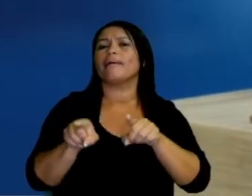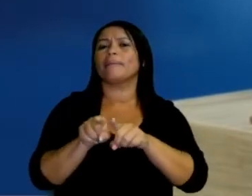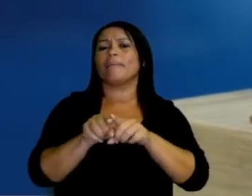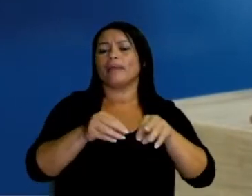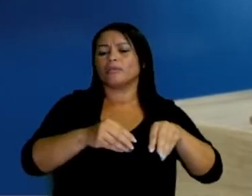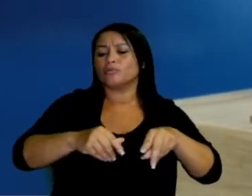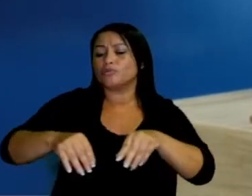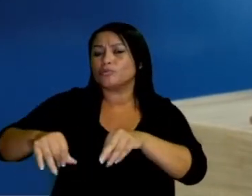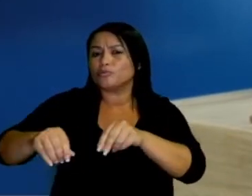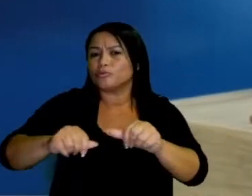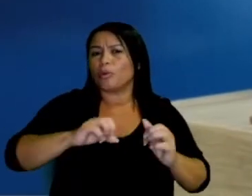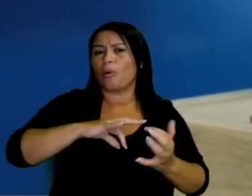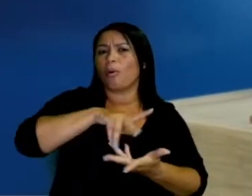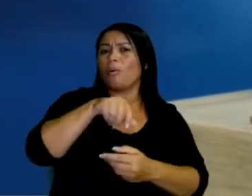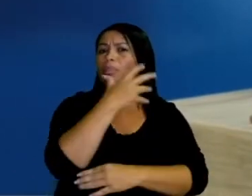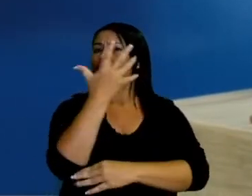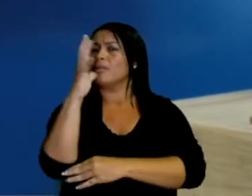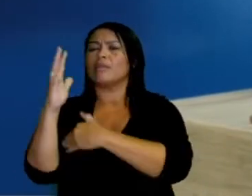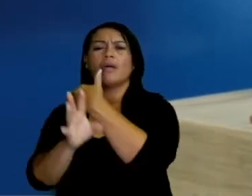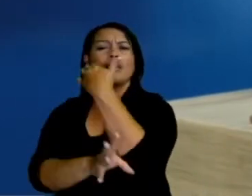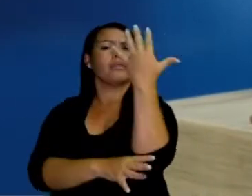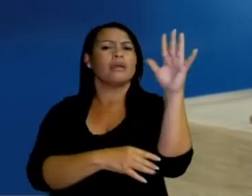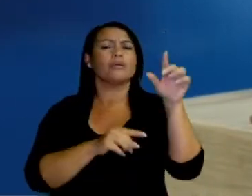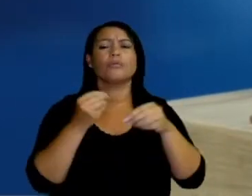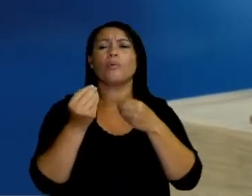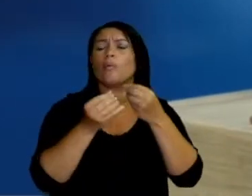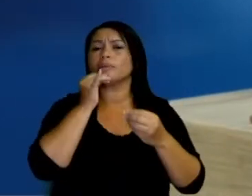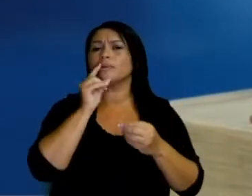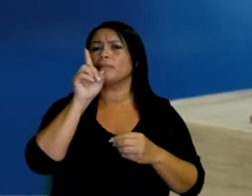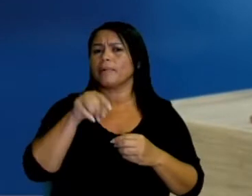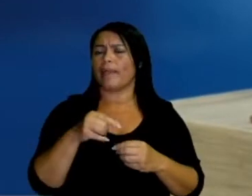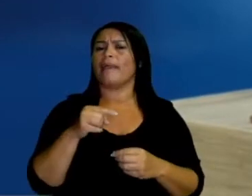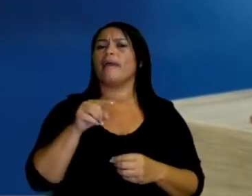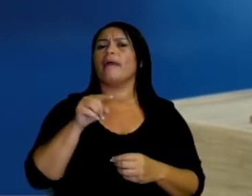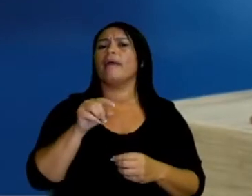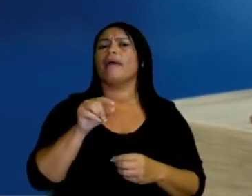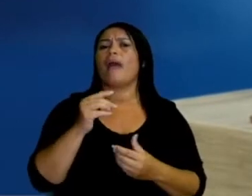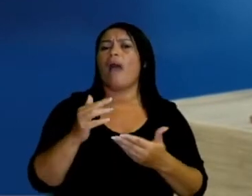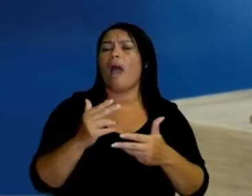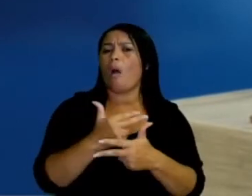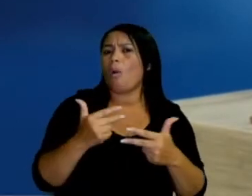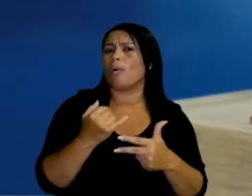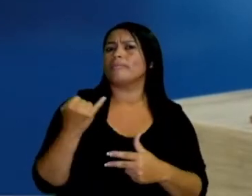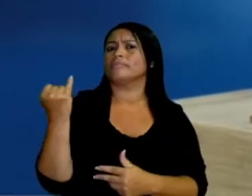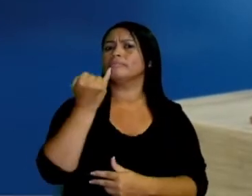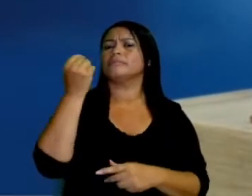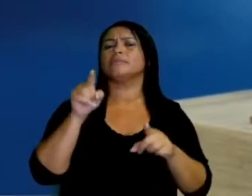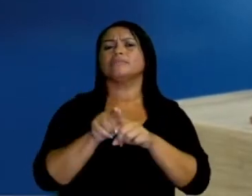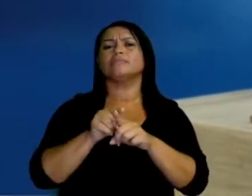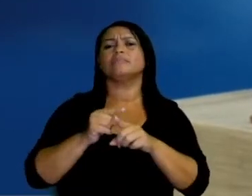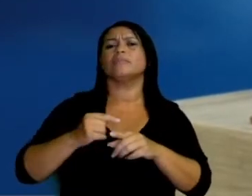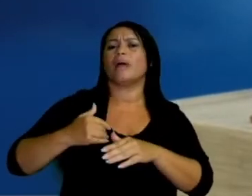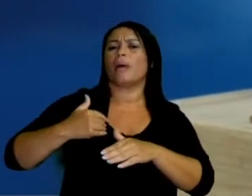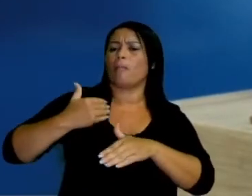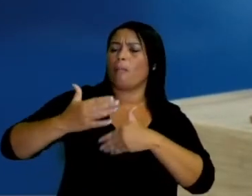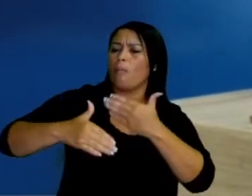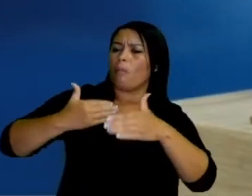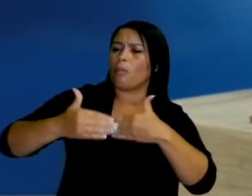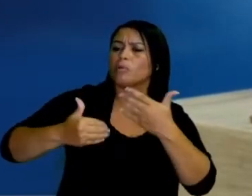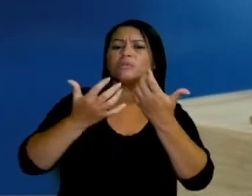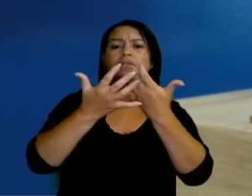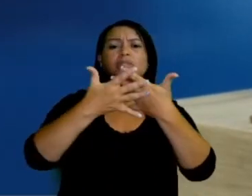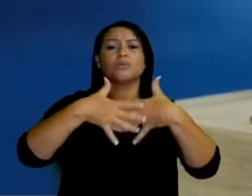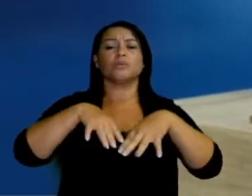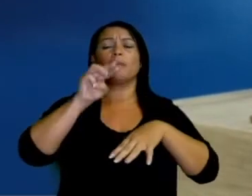isso tudo vai ser aí um elemento, né, para a gente, por exemplo, produzir esses recursos minerais que existem no